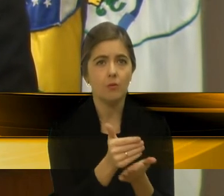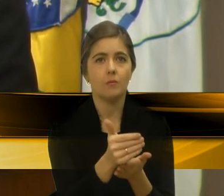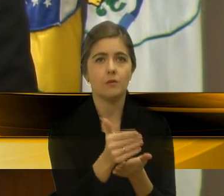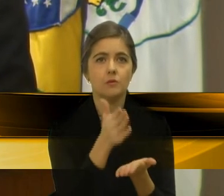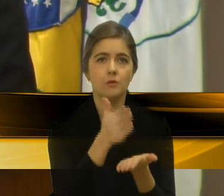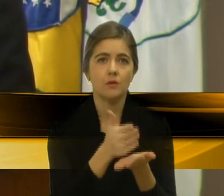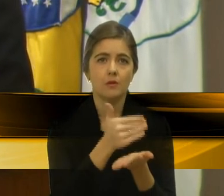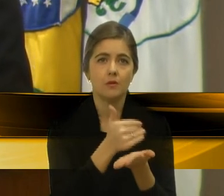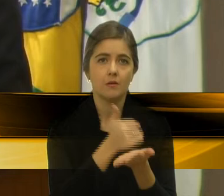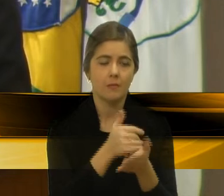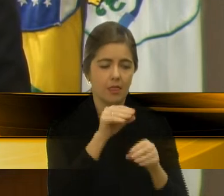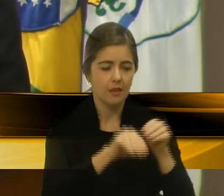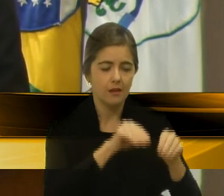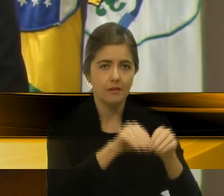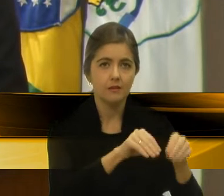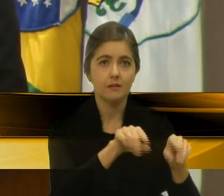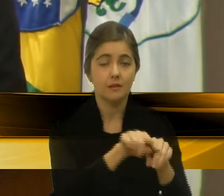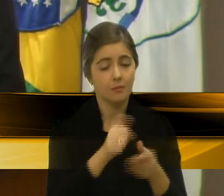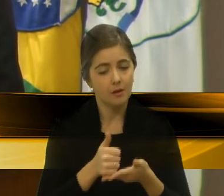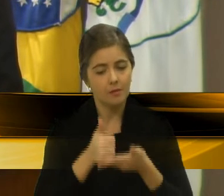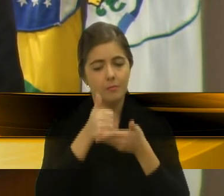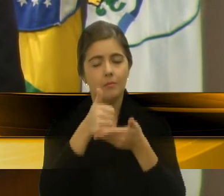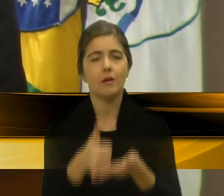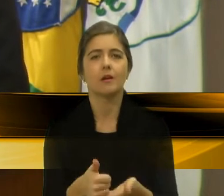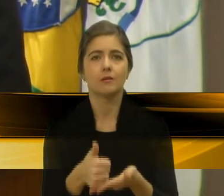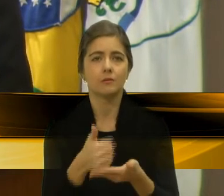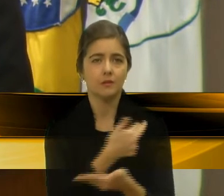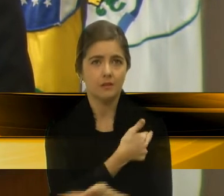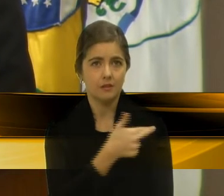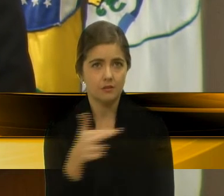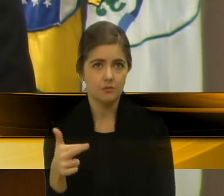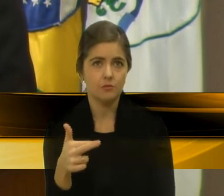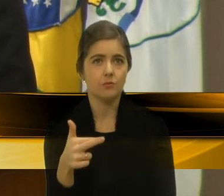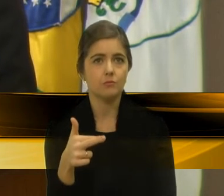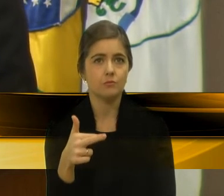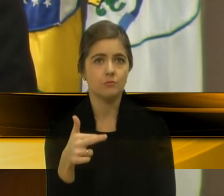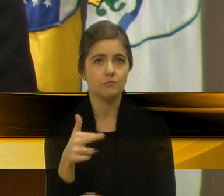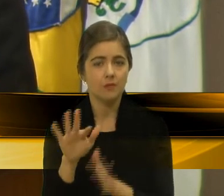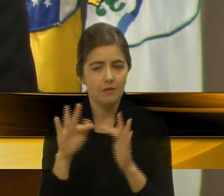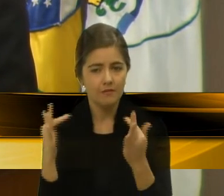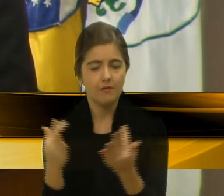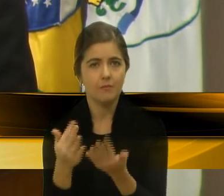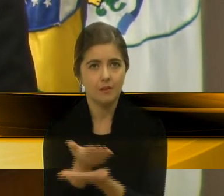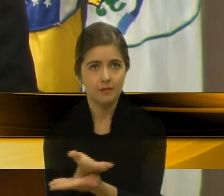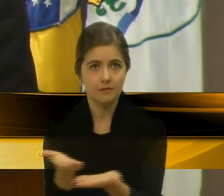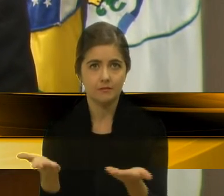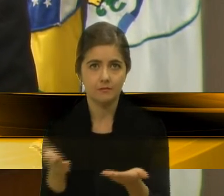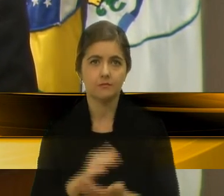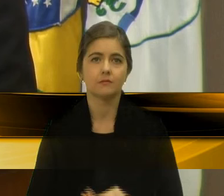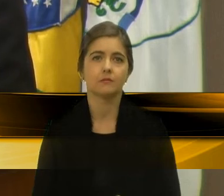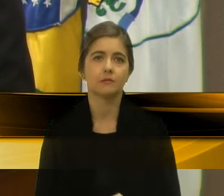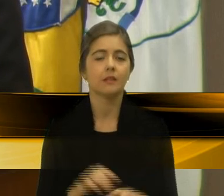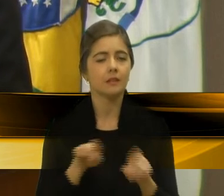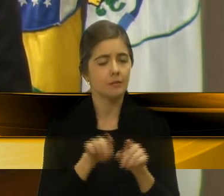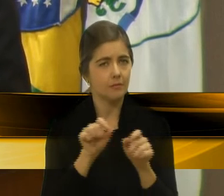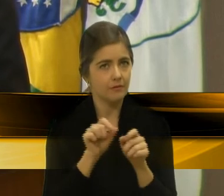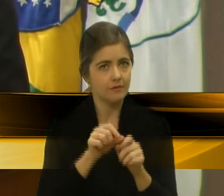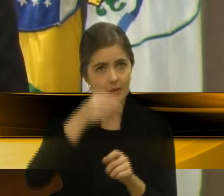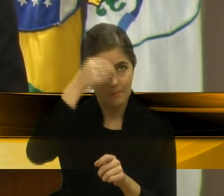batata, além de oferecerem amparo religioso para os primeiros familiares imigrantes. Realizaram